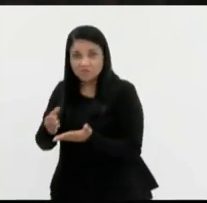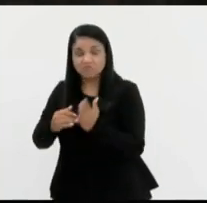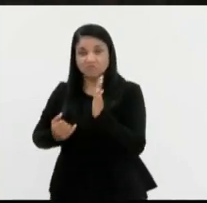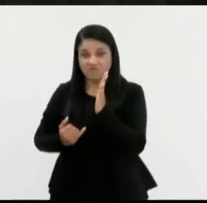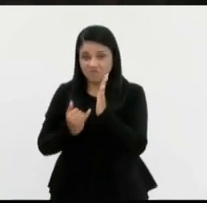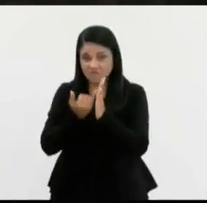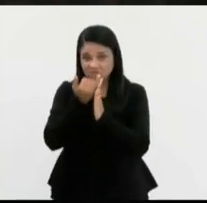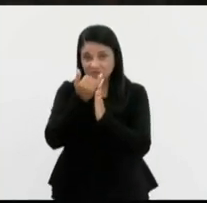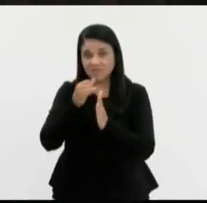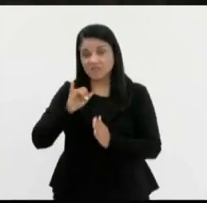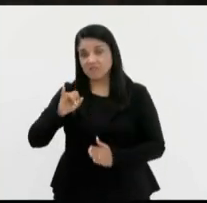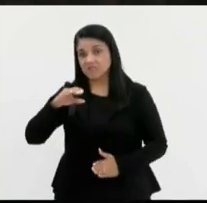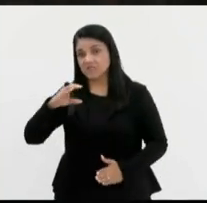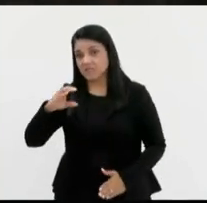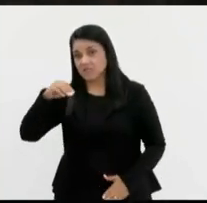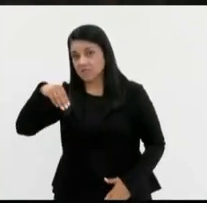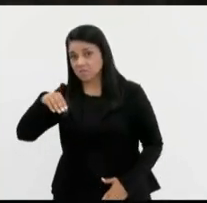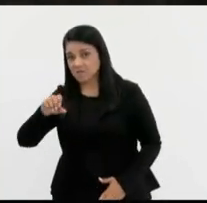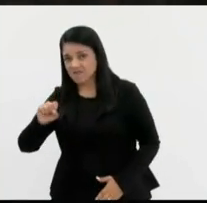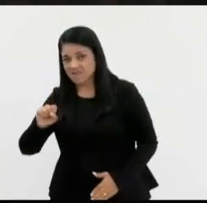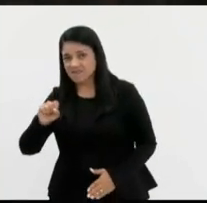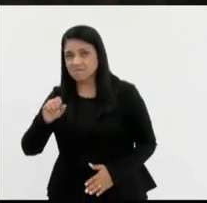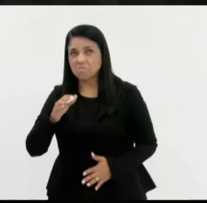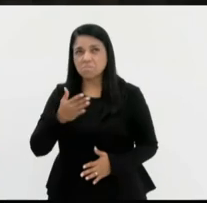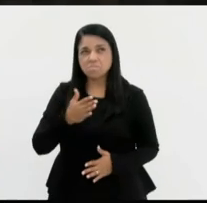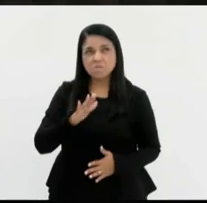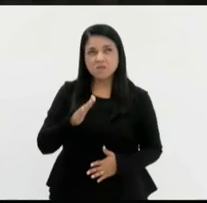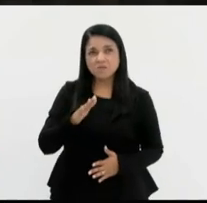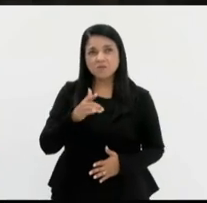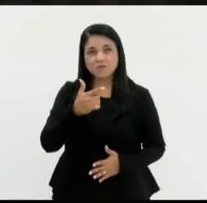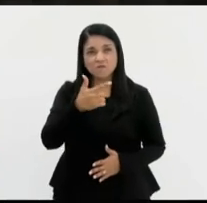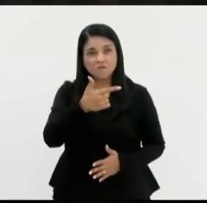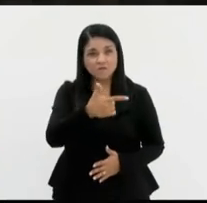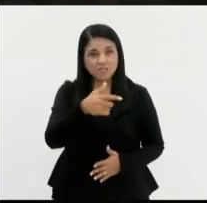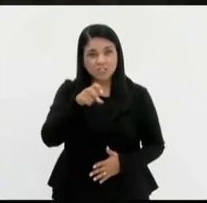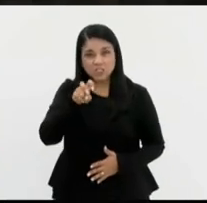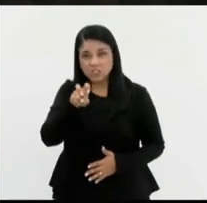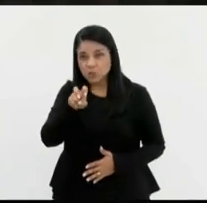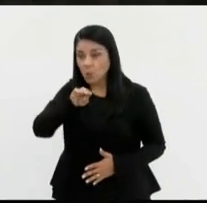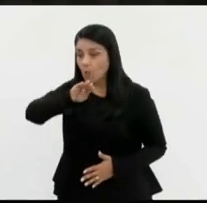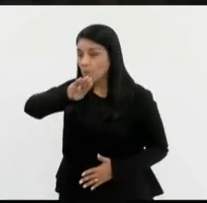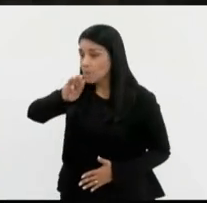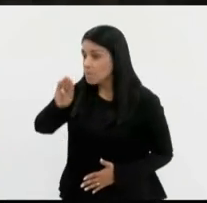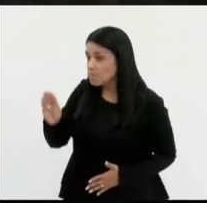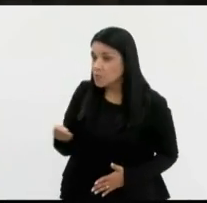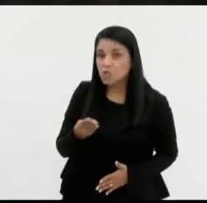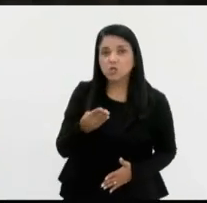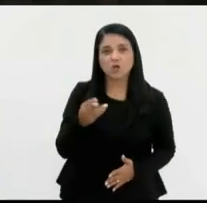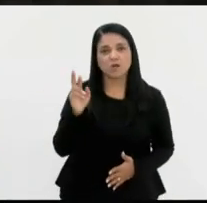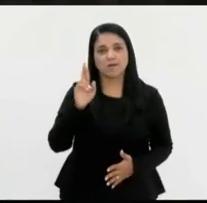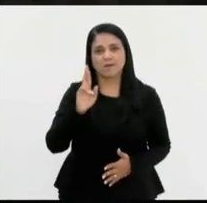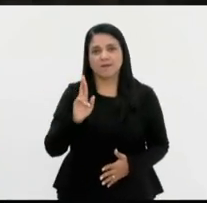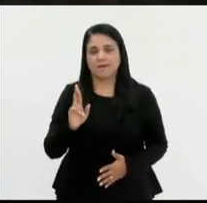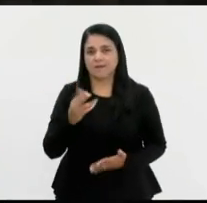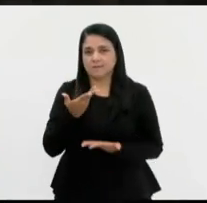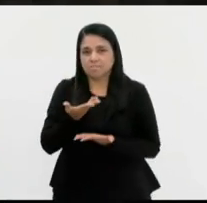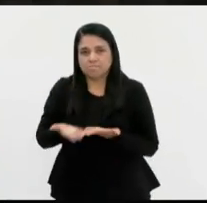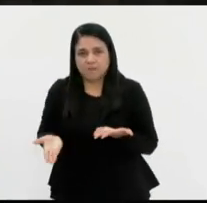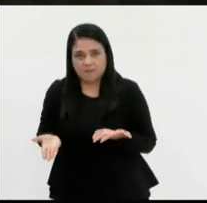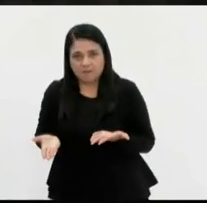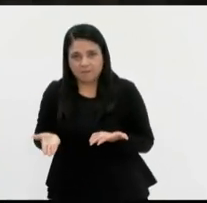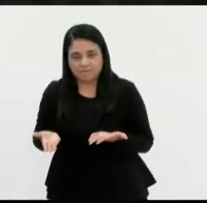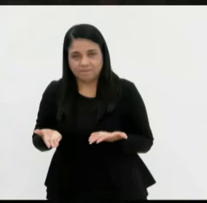em ICMS algo como 25 bilhões de reais e tem